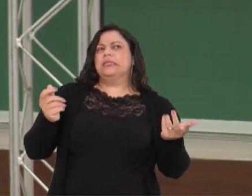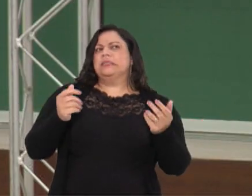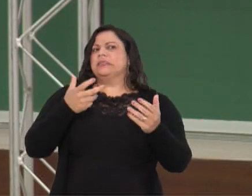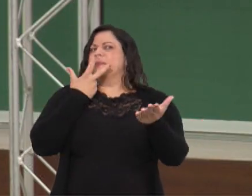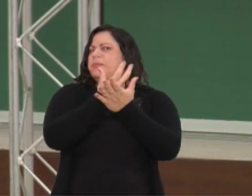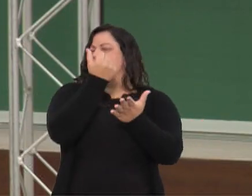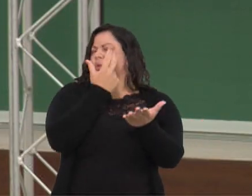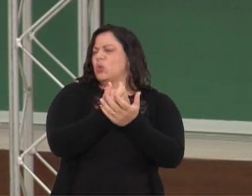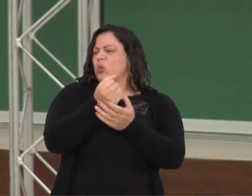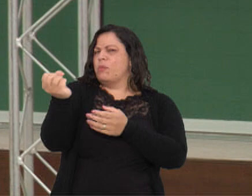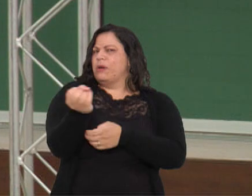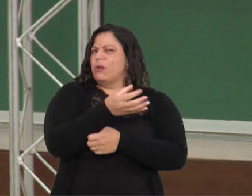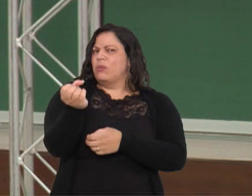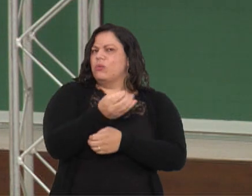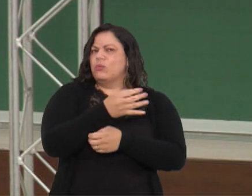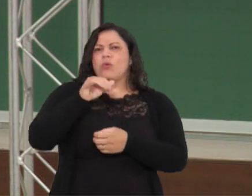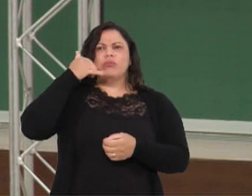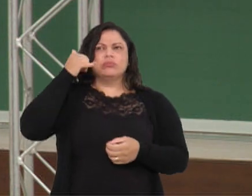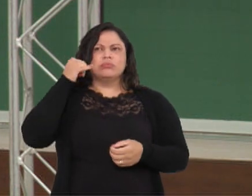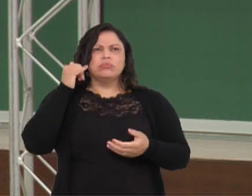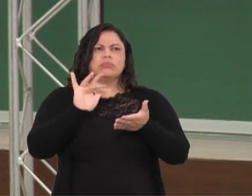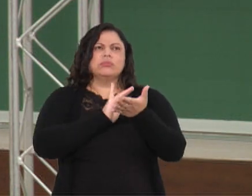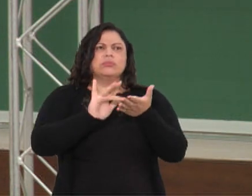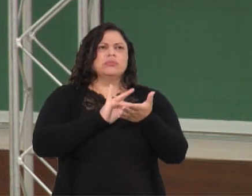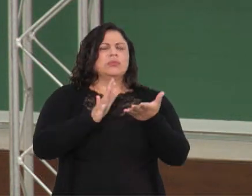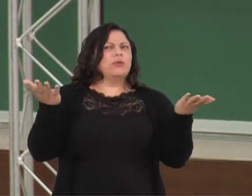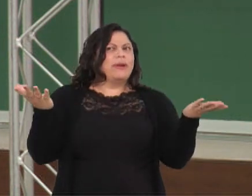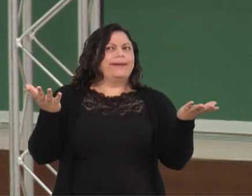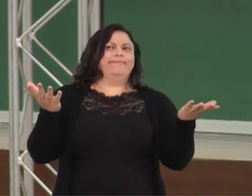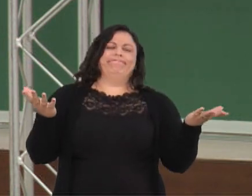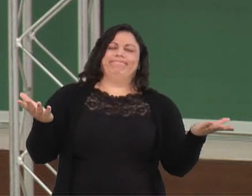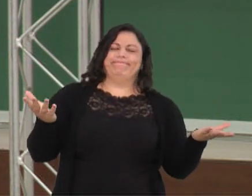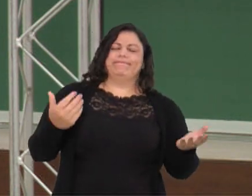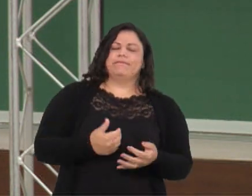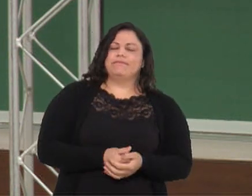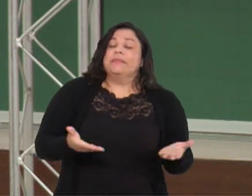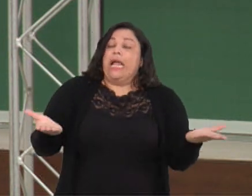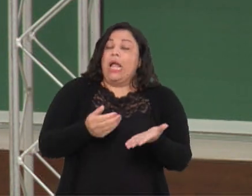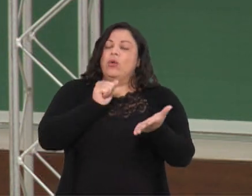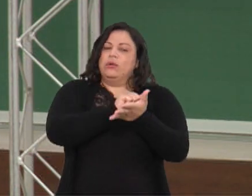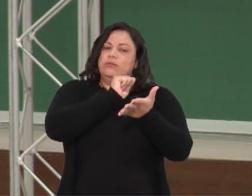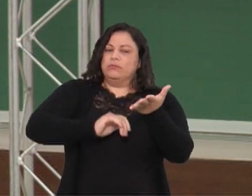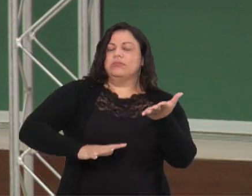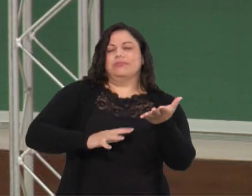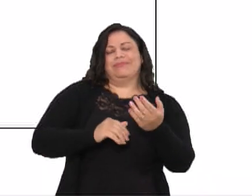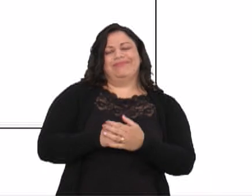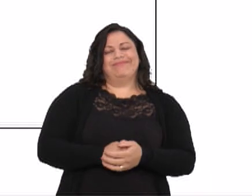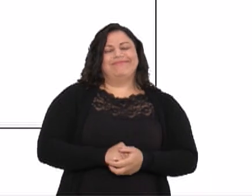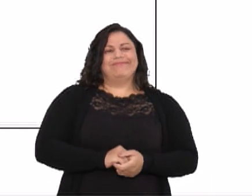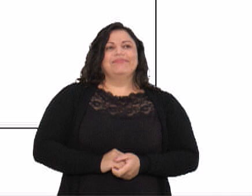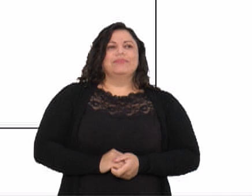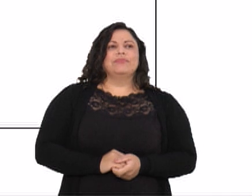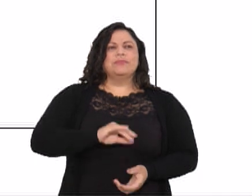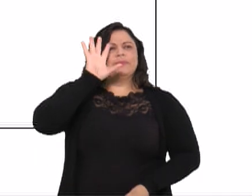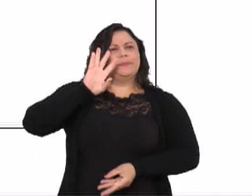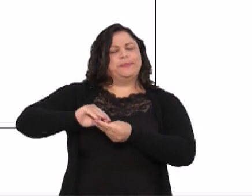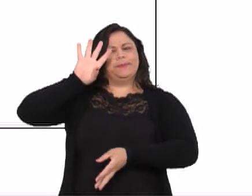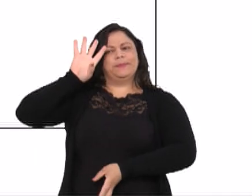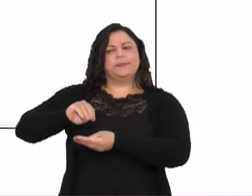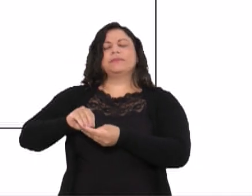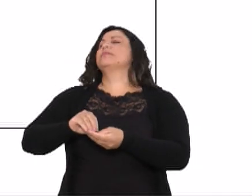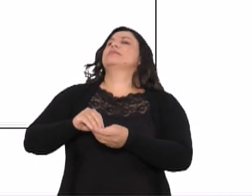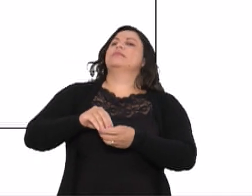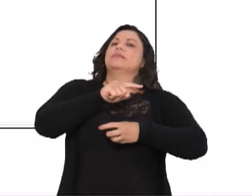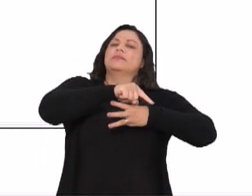para comprar aquele novo aparelho. Vamos então a um exercício agora. Sintetizando as ideias